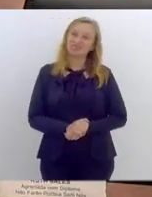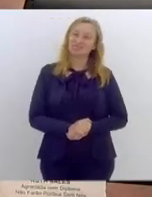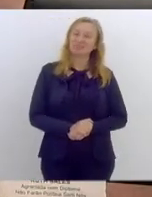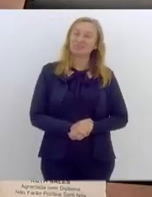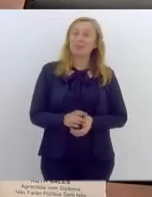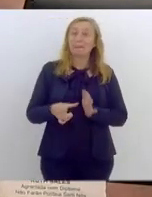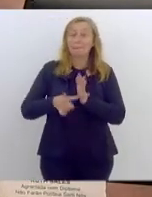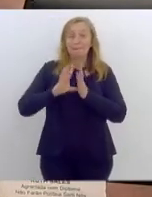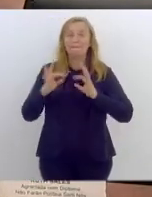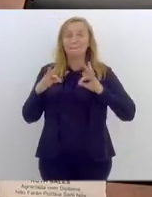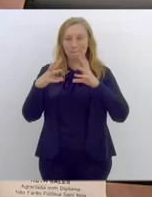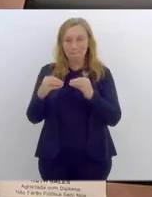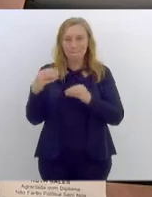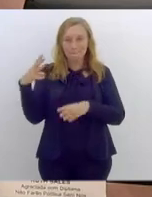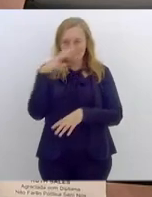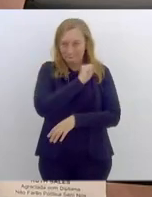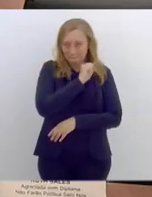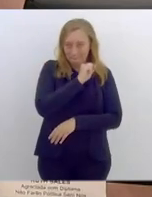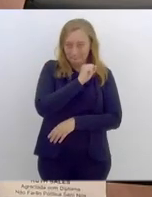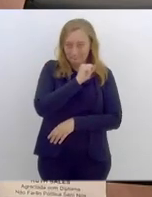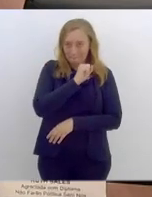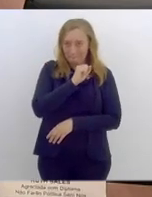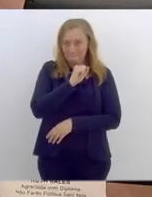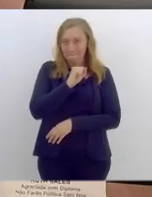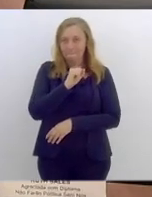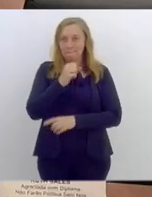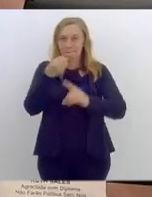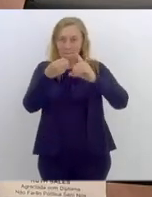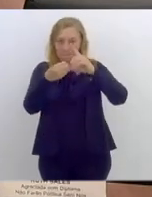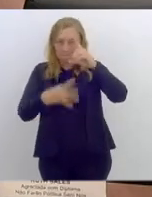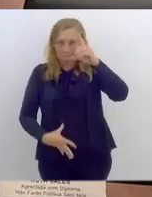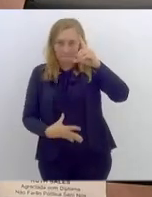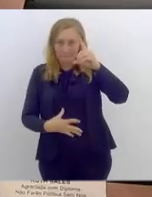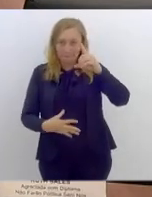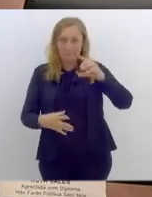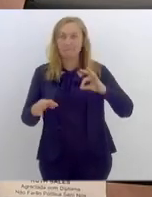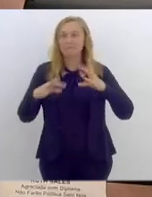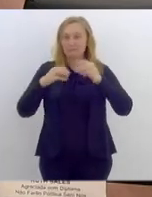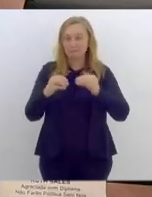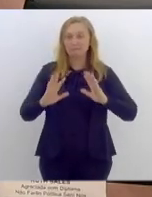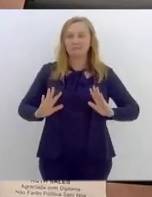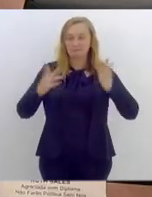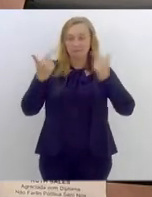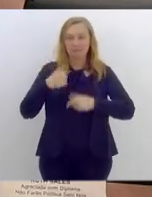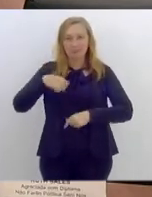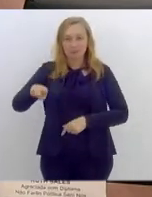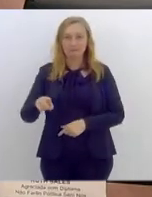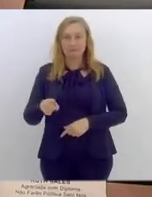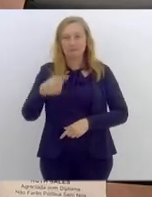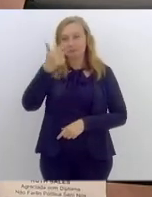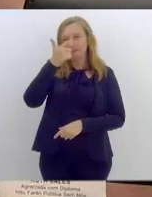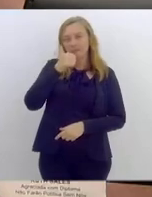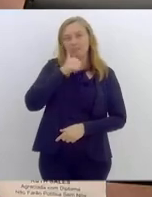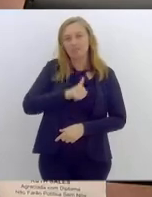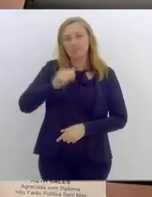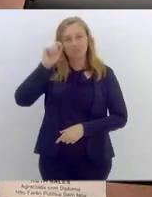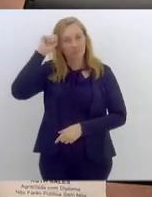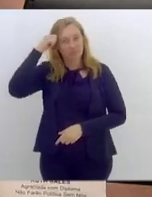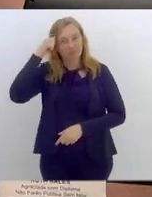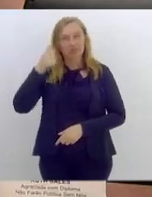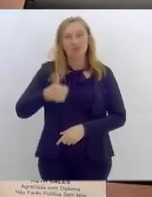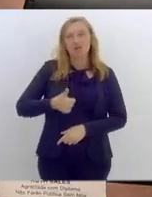Antes de tudo, eu vou fazer rapidamente minha audiodescrição, algo que eu tenho feito em todos os eventos que eu participo. Eu sou uma mulher negra, de